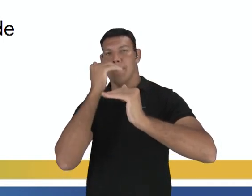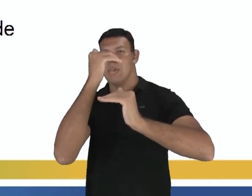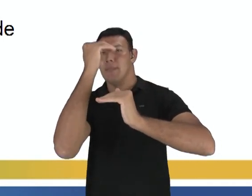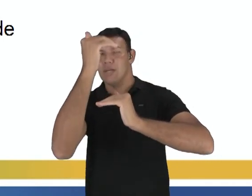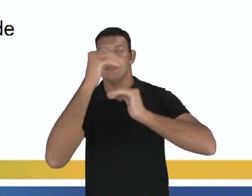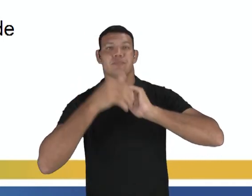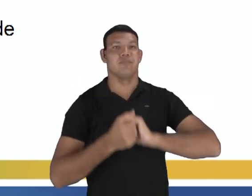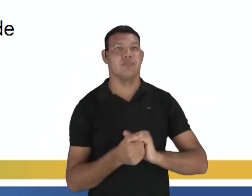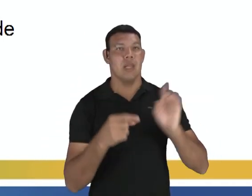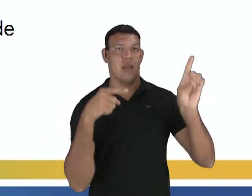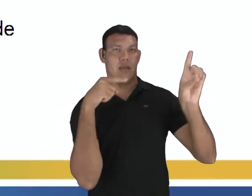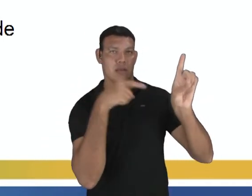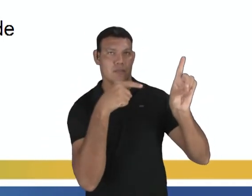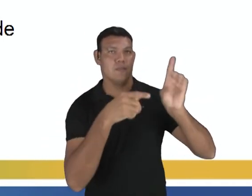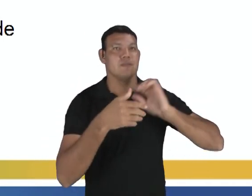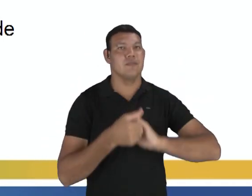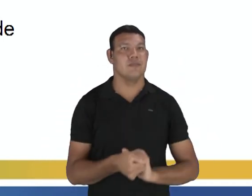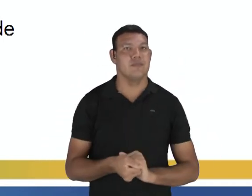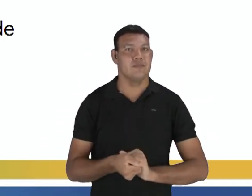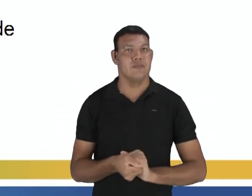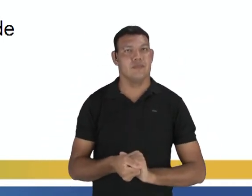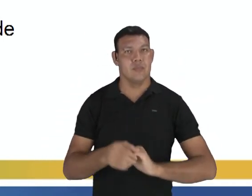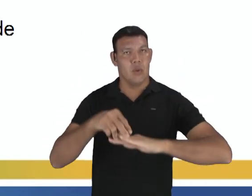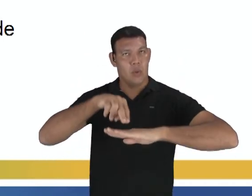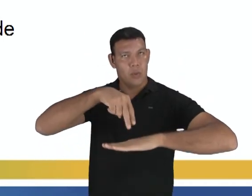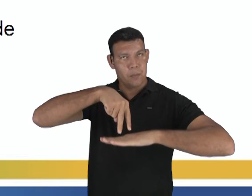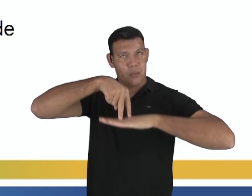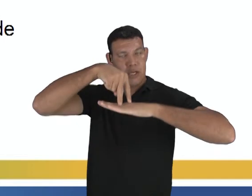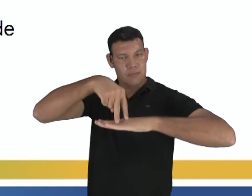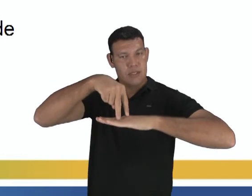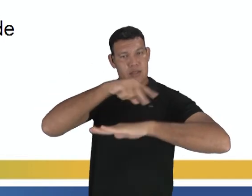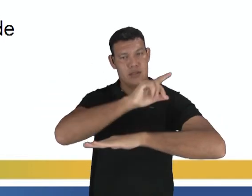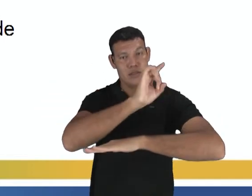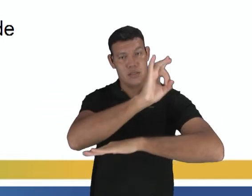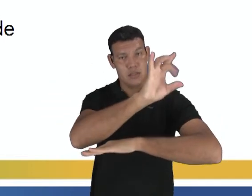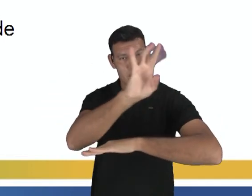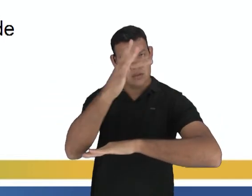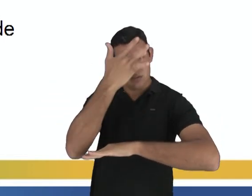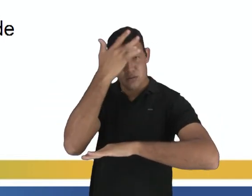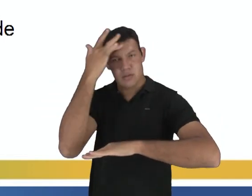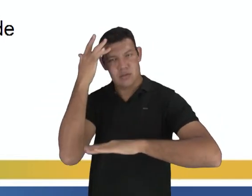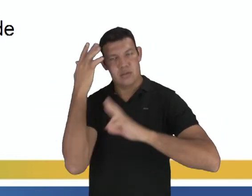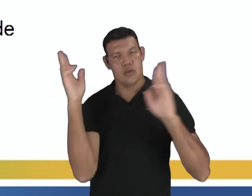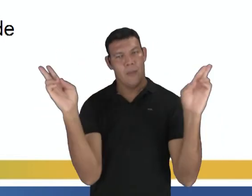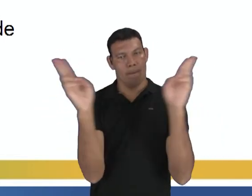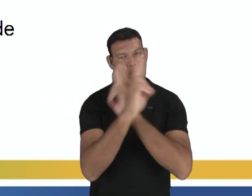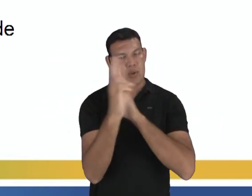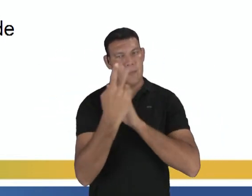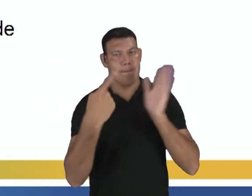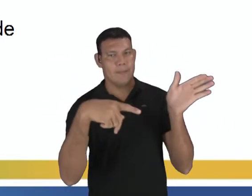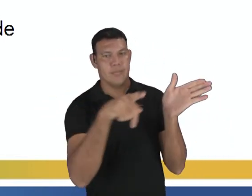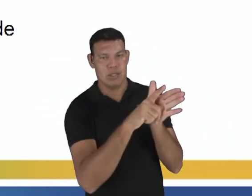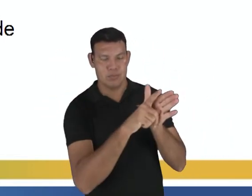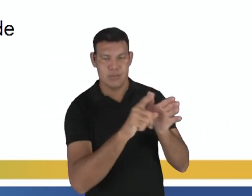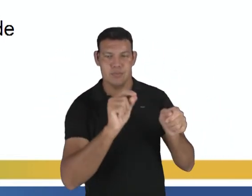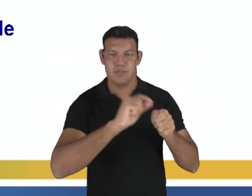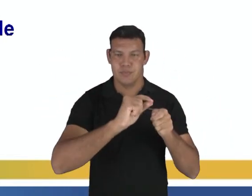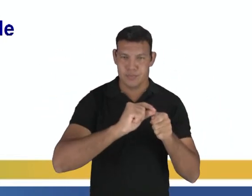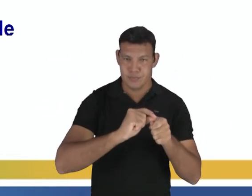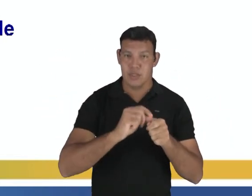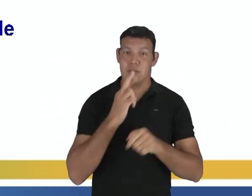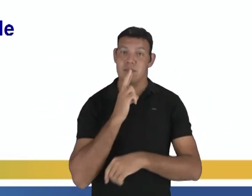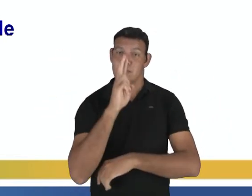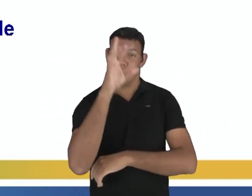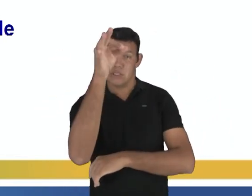hierarquizadas. Ou alternativa D, a posição que os indivíduos ocupam nas relações de produção. A